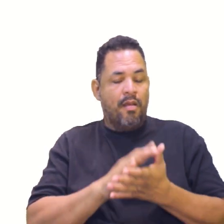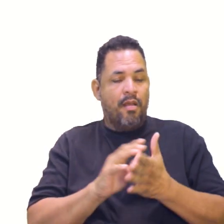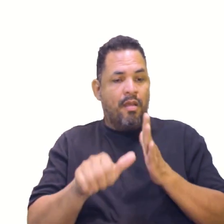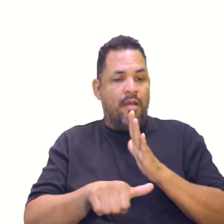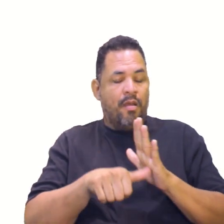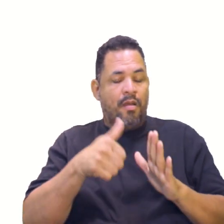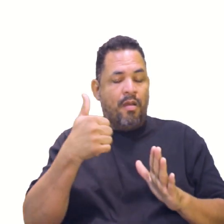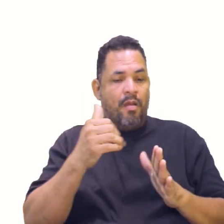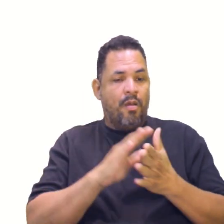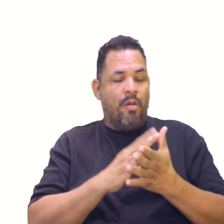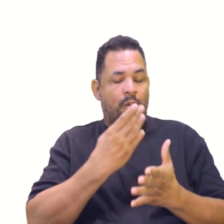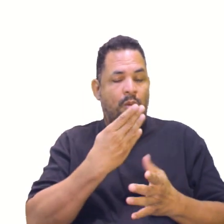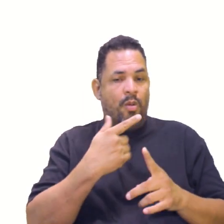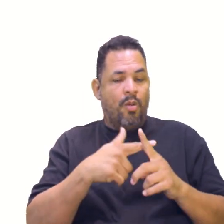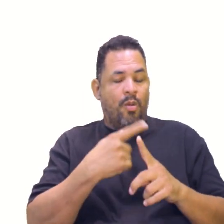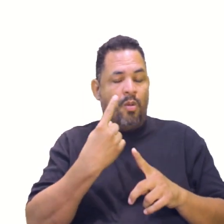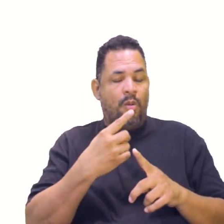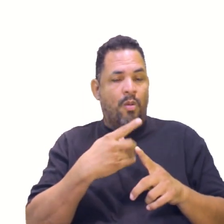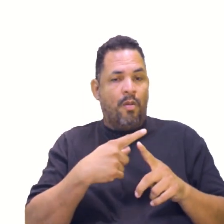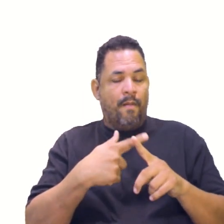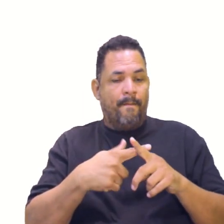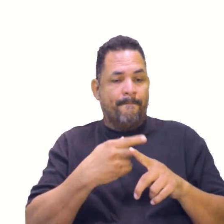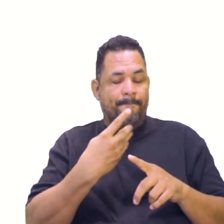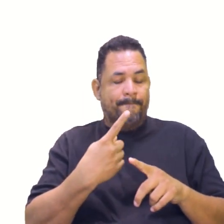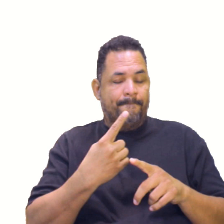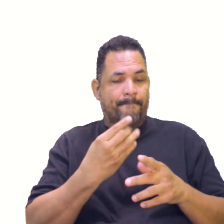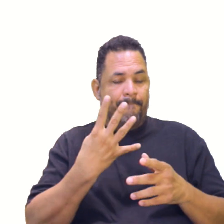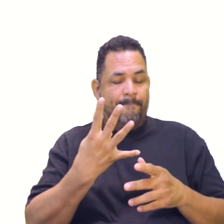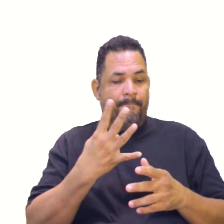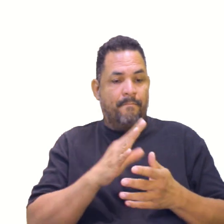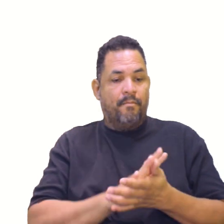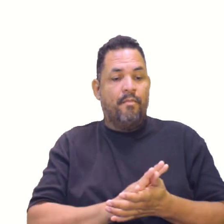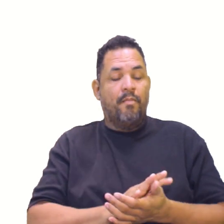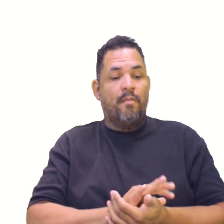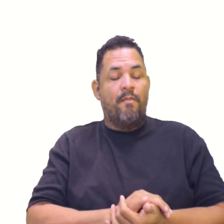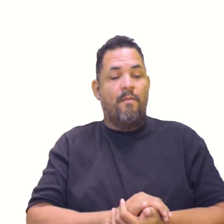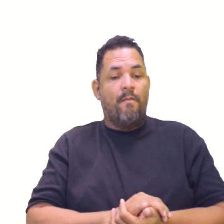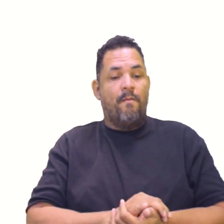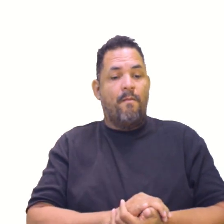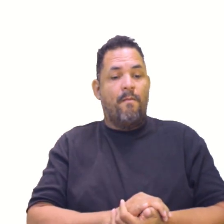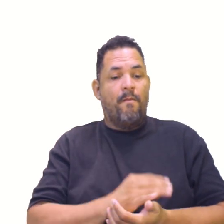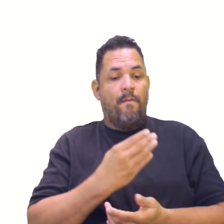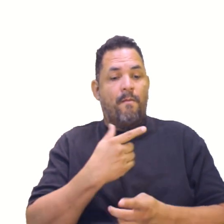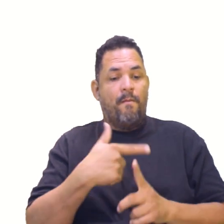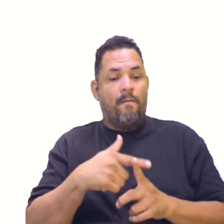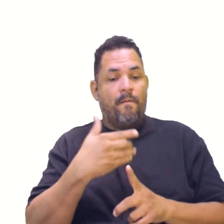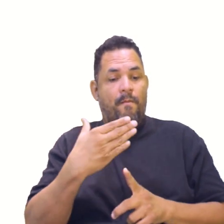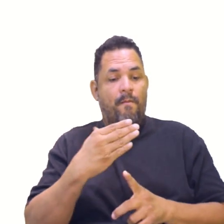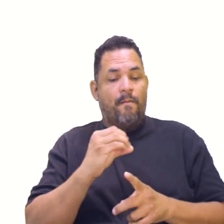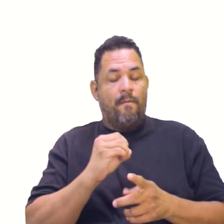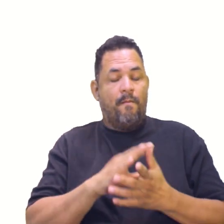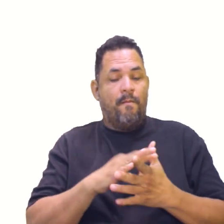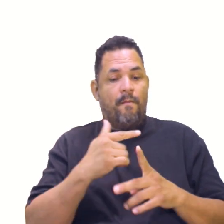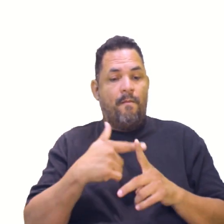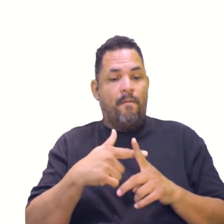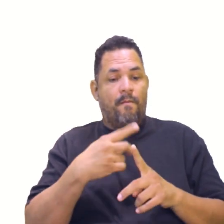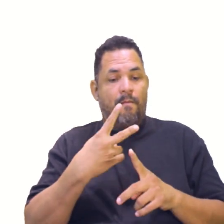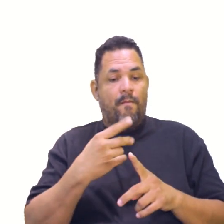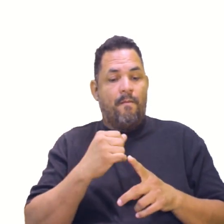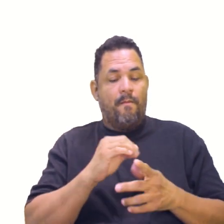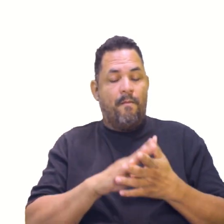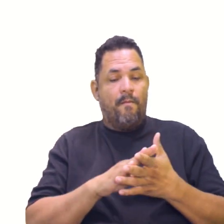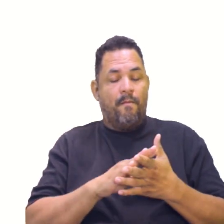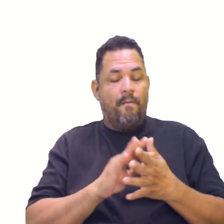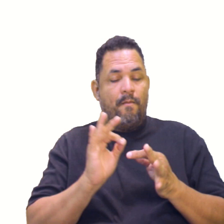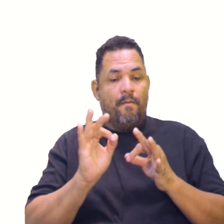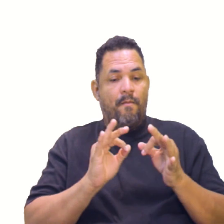cálculo aqui, primeira diagonal. 4 vezes 1 vezes 1, 4. 0 aqui, mais 0. E aqui, 1 vezes 2, 2. Vezes